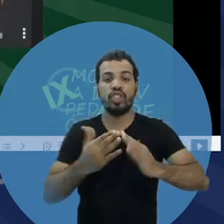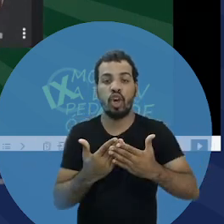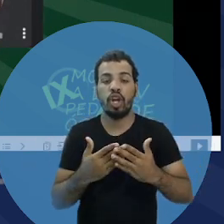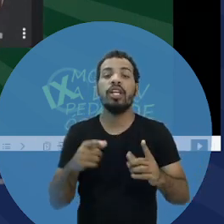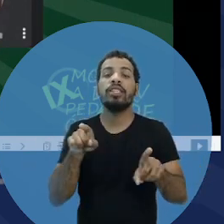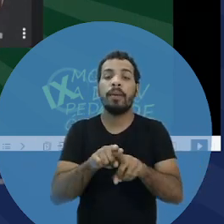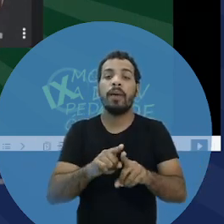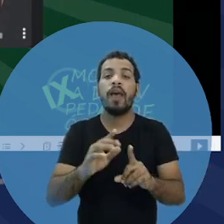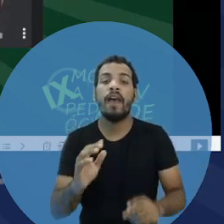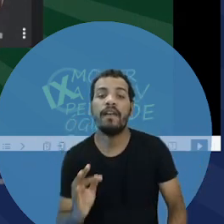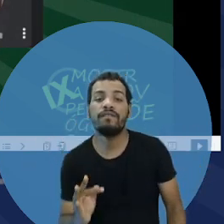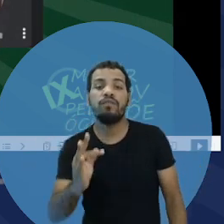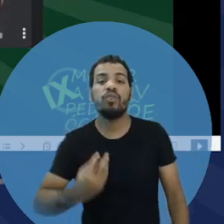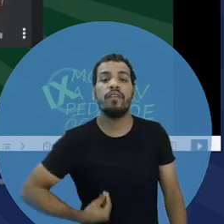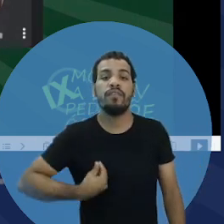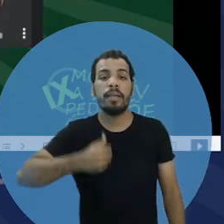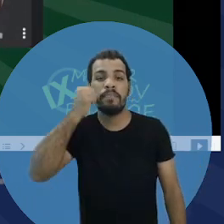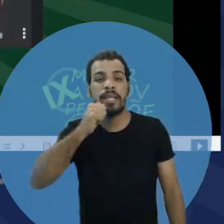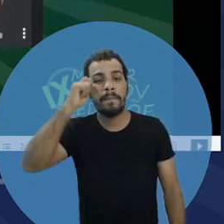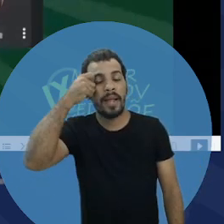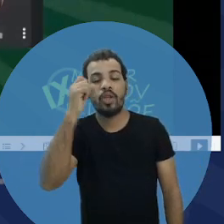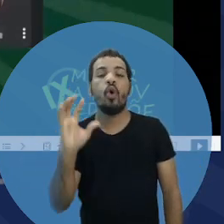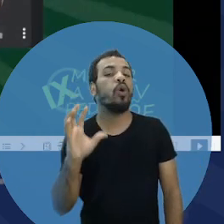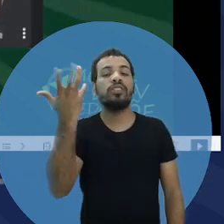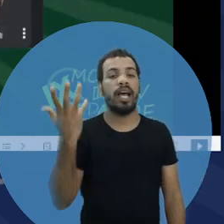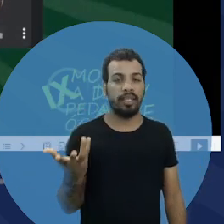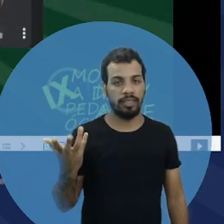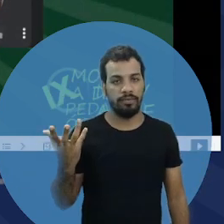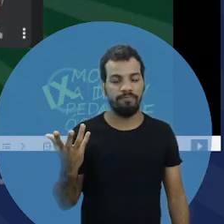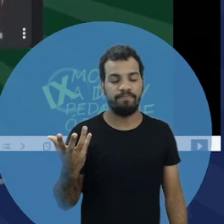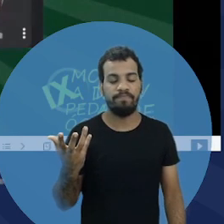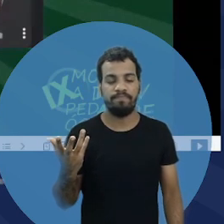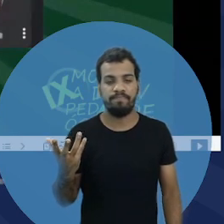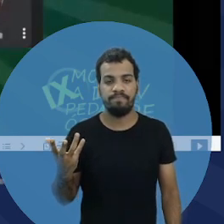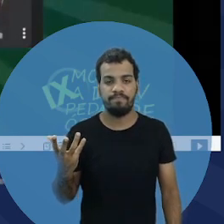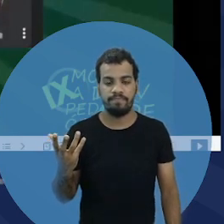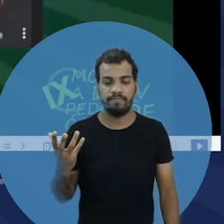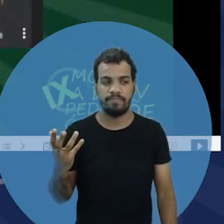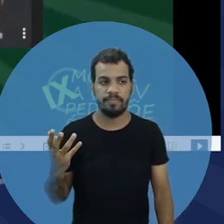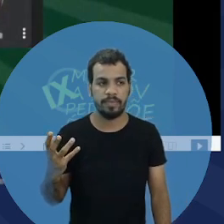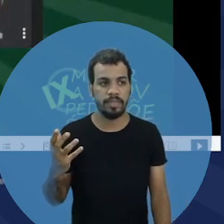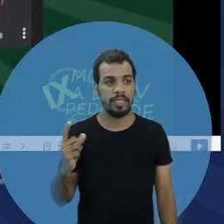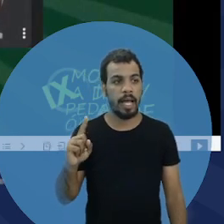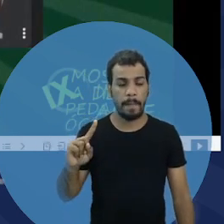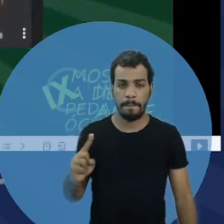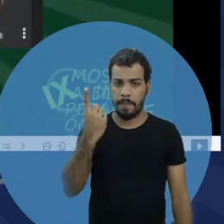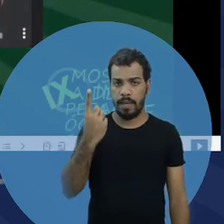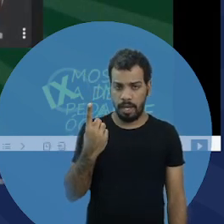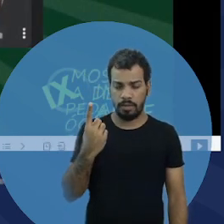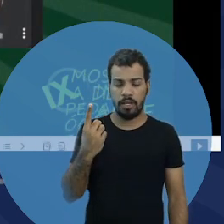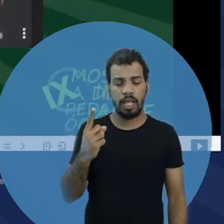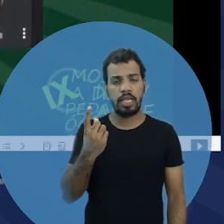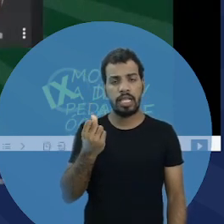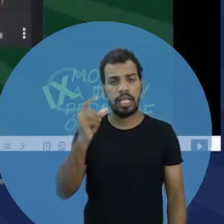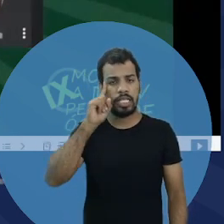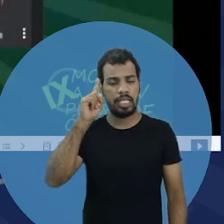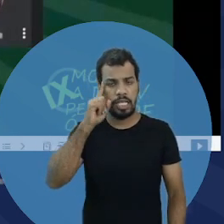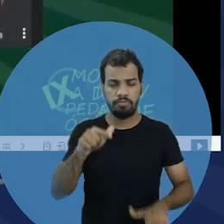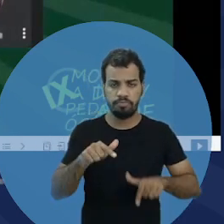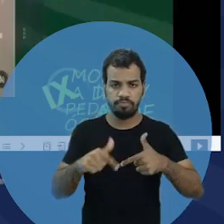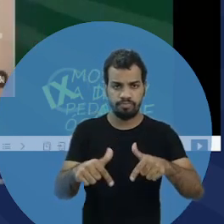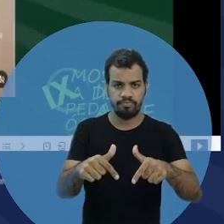pretas. Então, foi a primeira roda e a primeira ação desses 16 dias de ativismo.